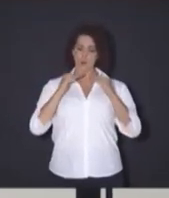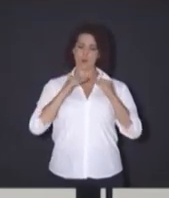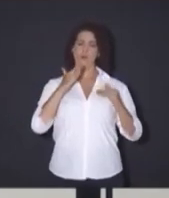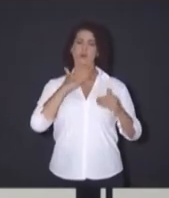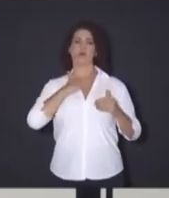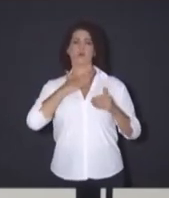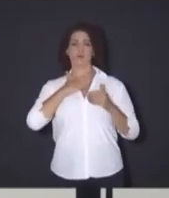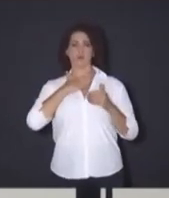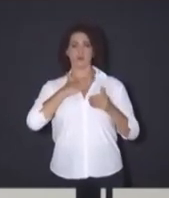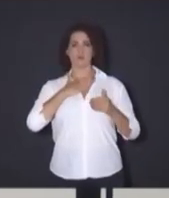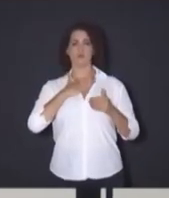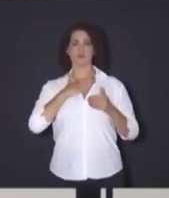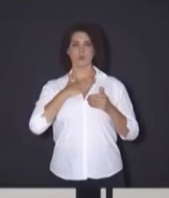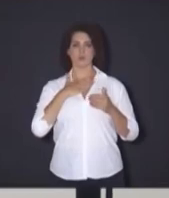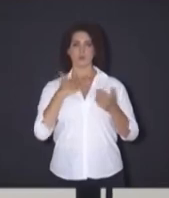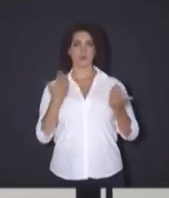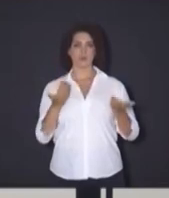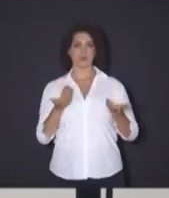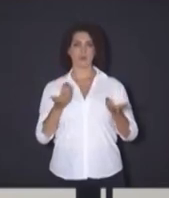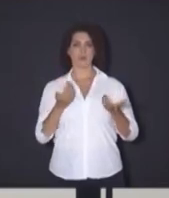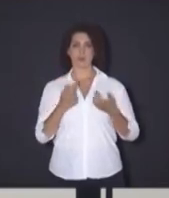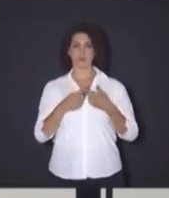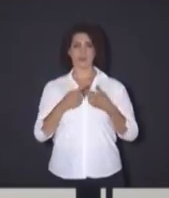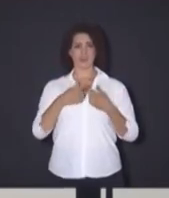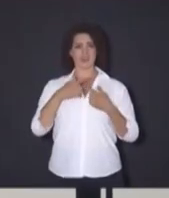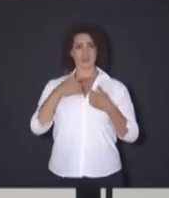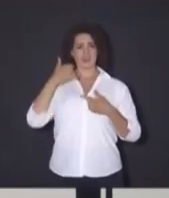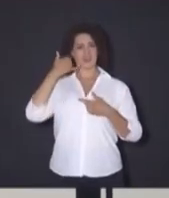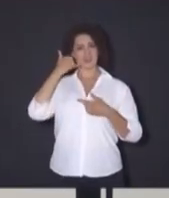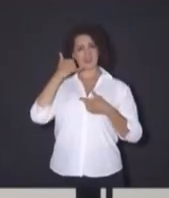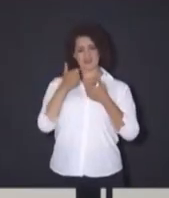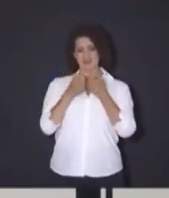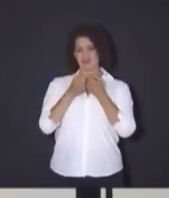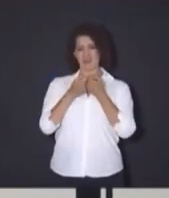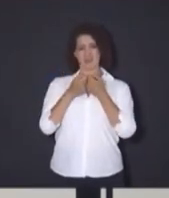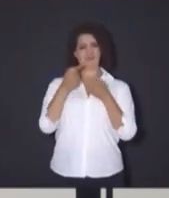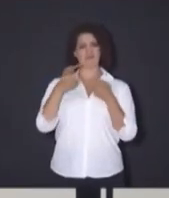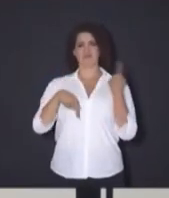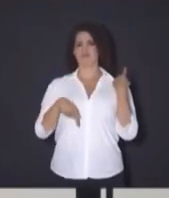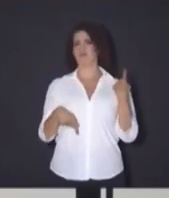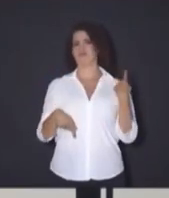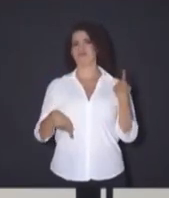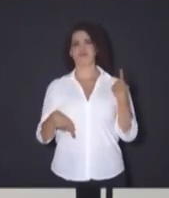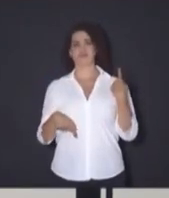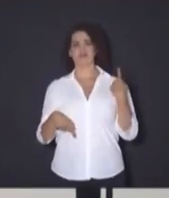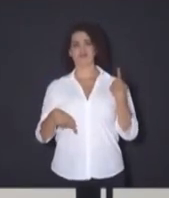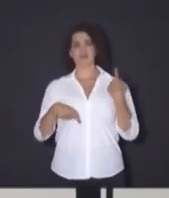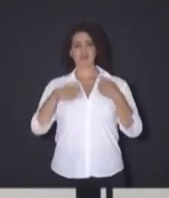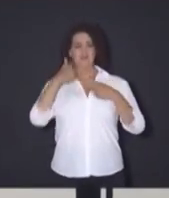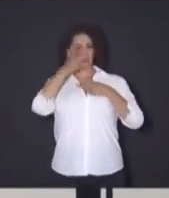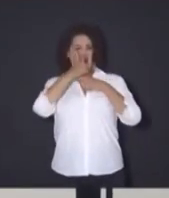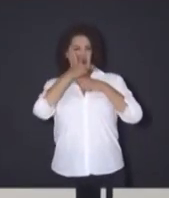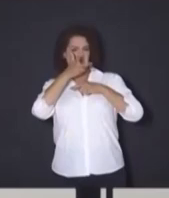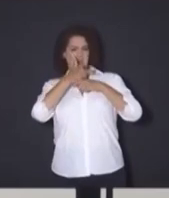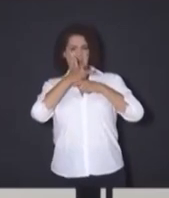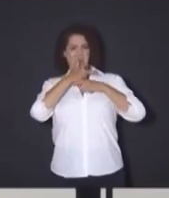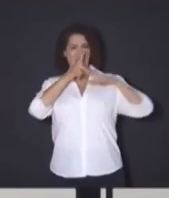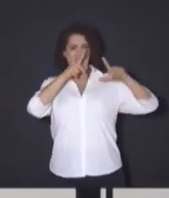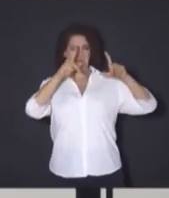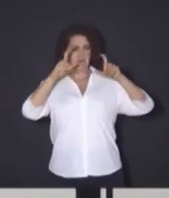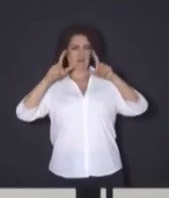não é... Para mim, celular não combina com isso. Filmar, fotografar,